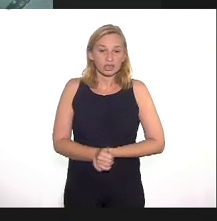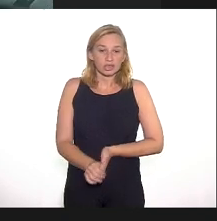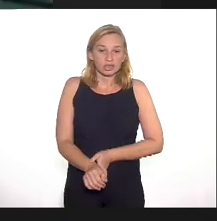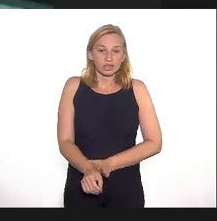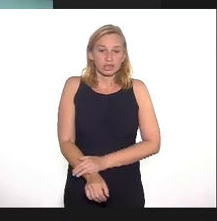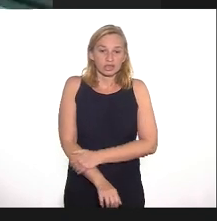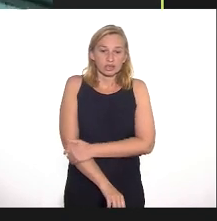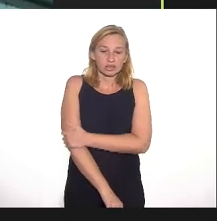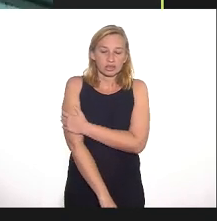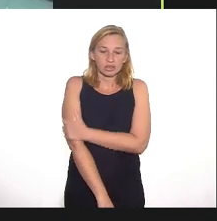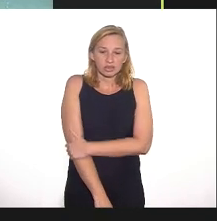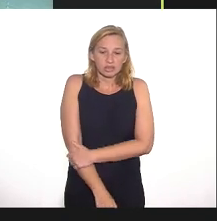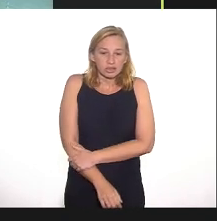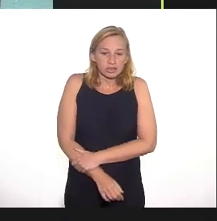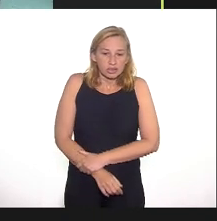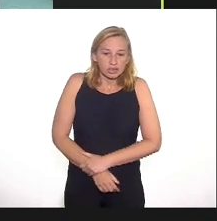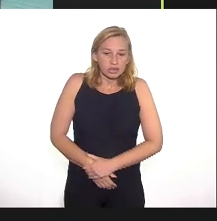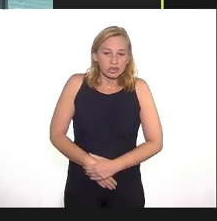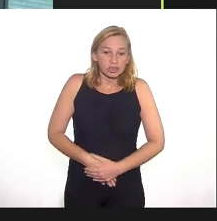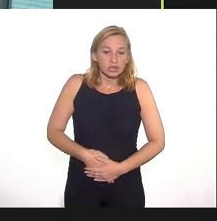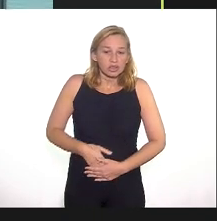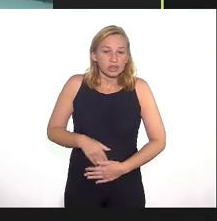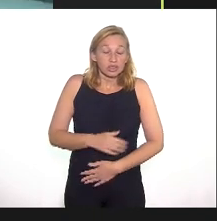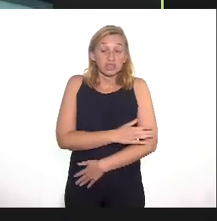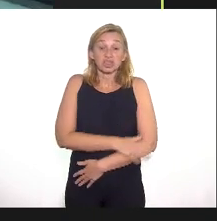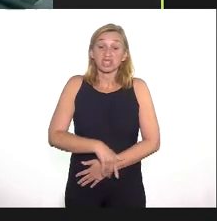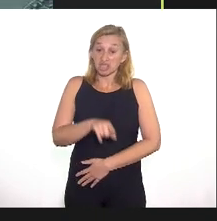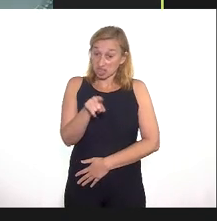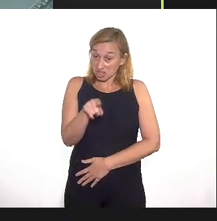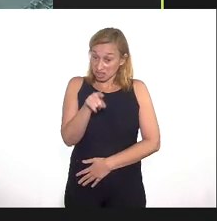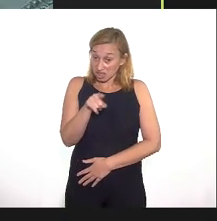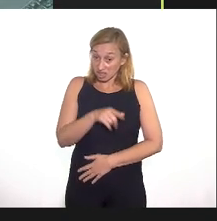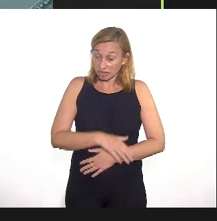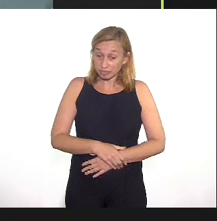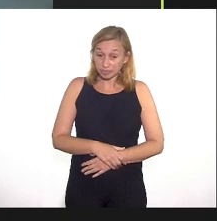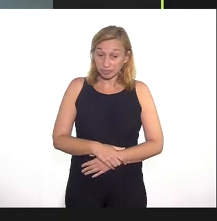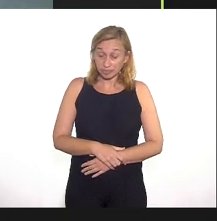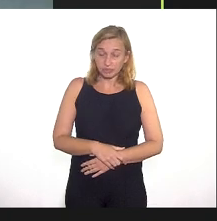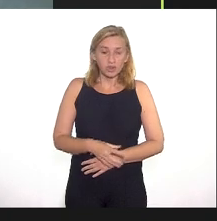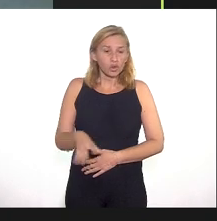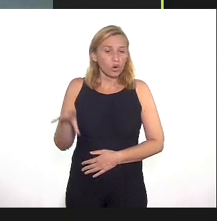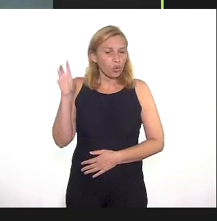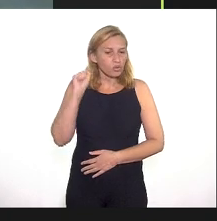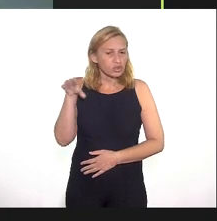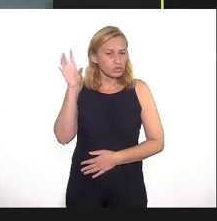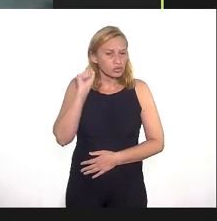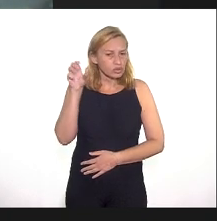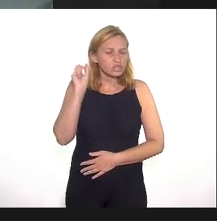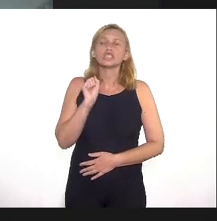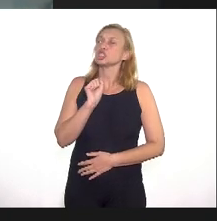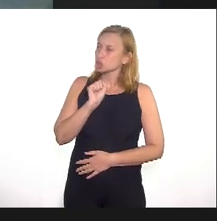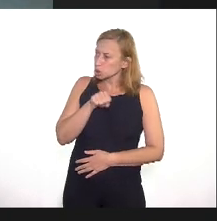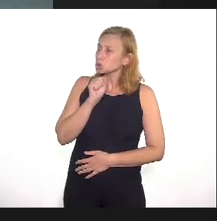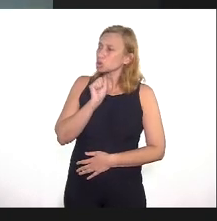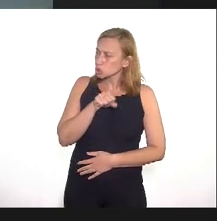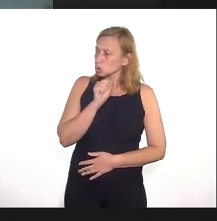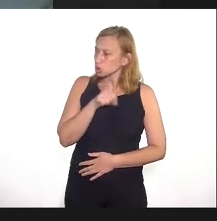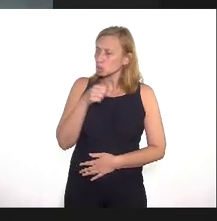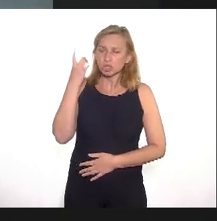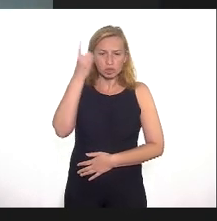Eu queria fazer uma colocação. O que acontece é o seguinte, isso aí tem que ser... Alô, está ouvindo? Sim, deputado